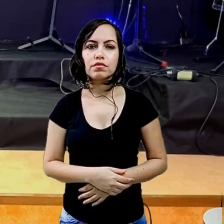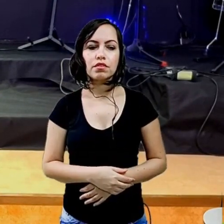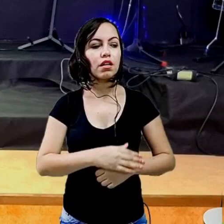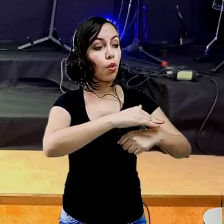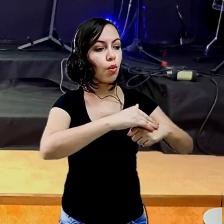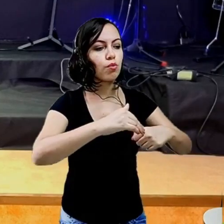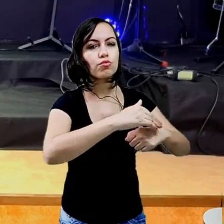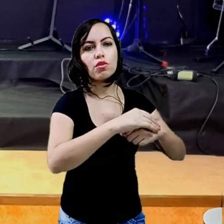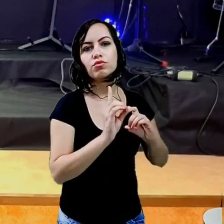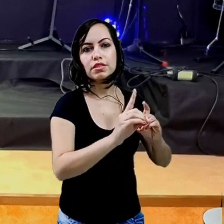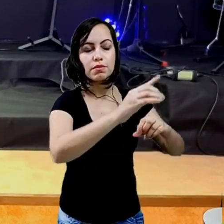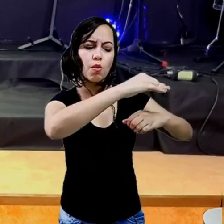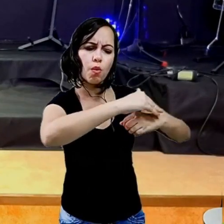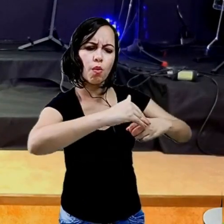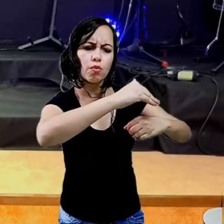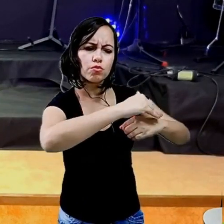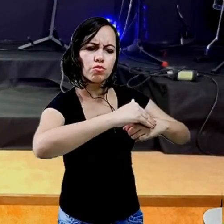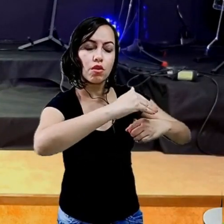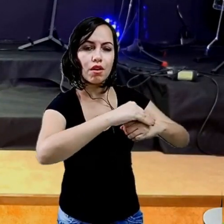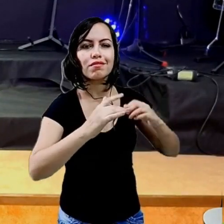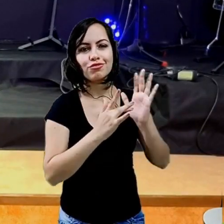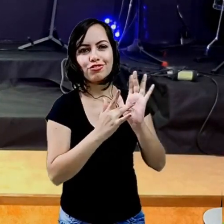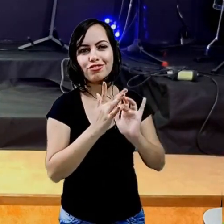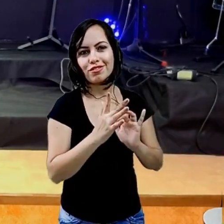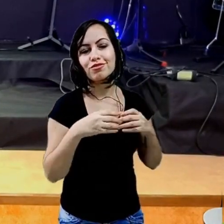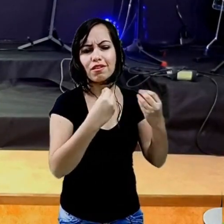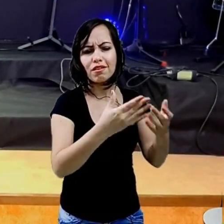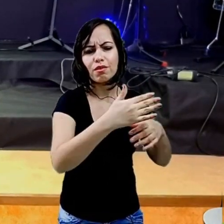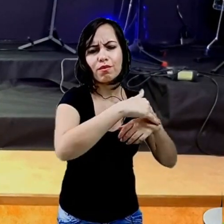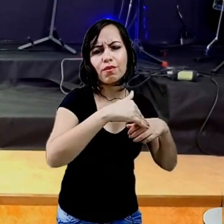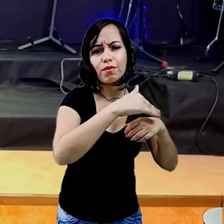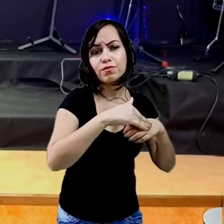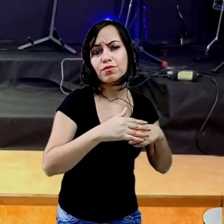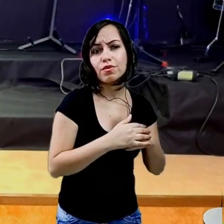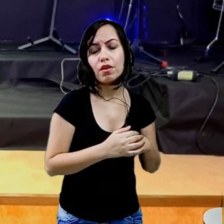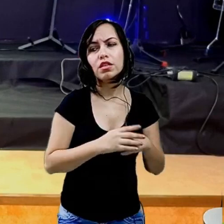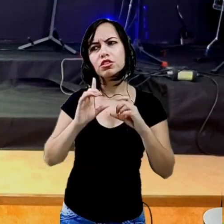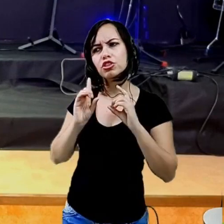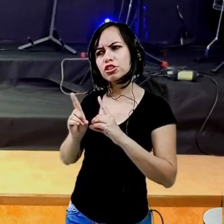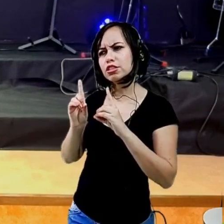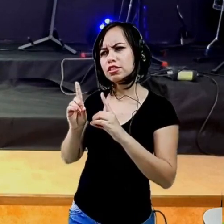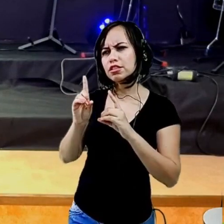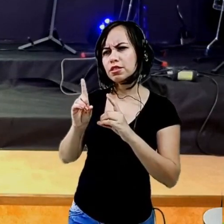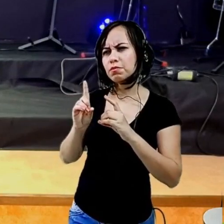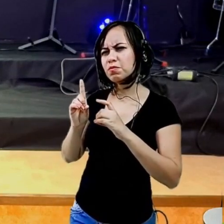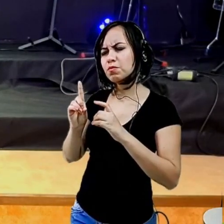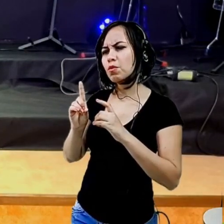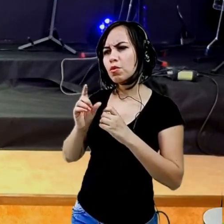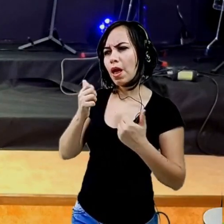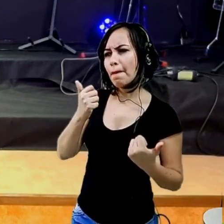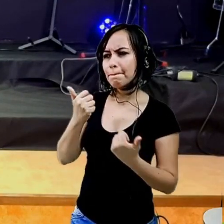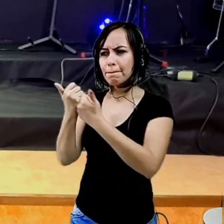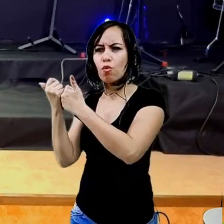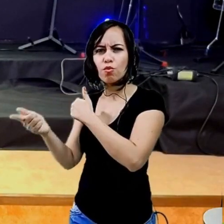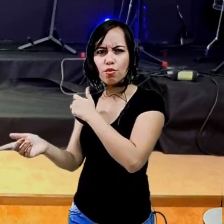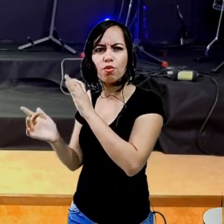os discípulos. Em vez de os discípulos darem apoio a Jesus